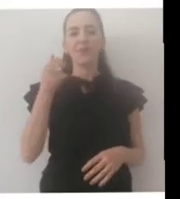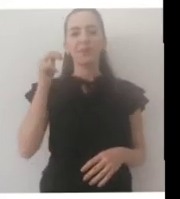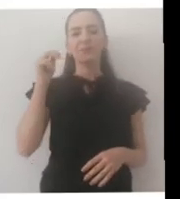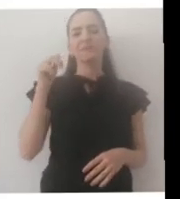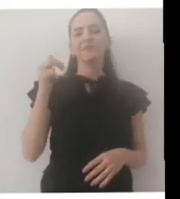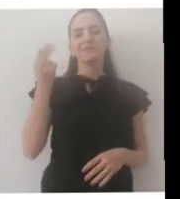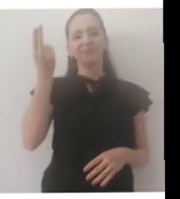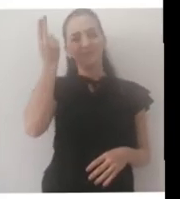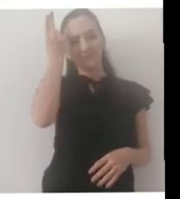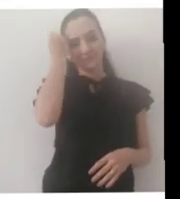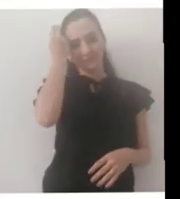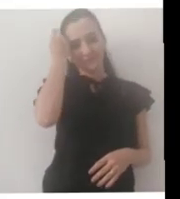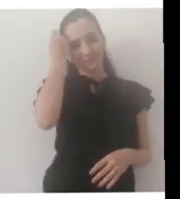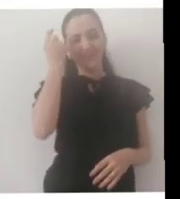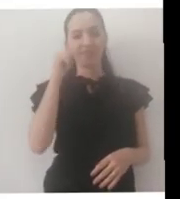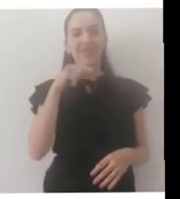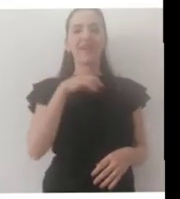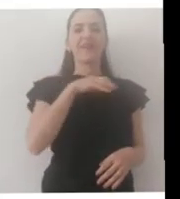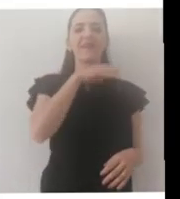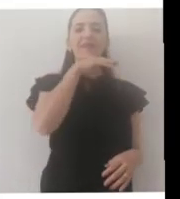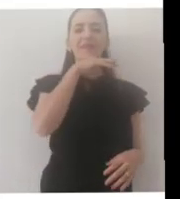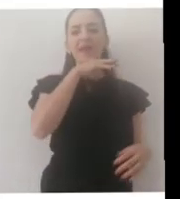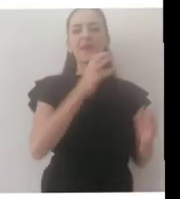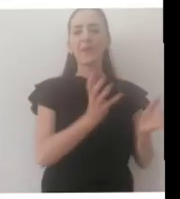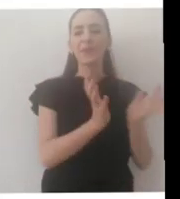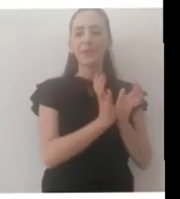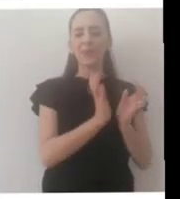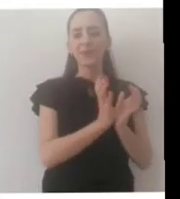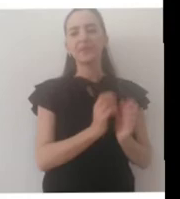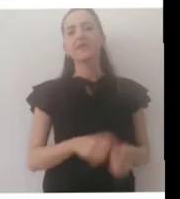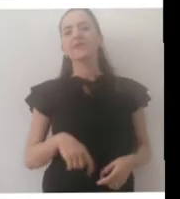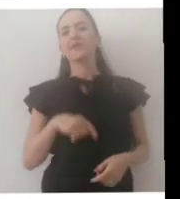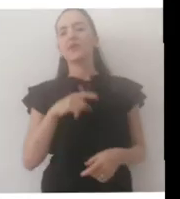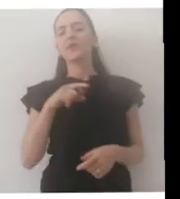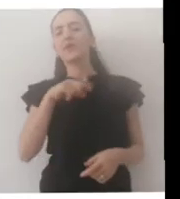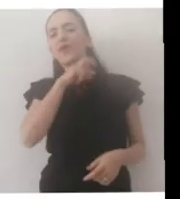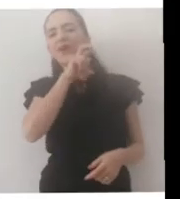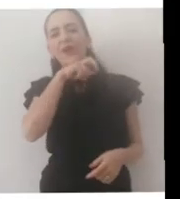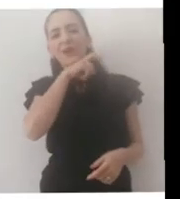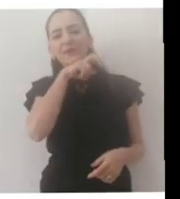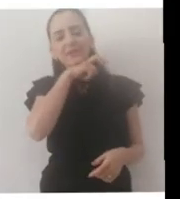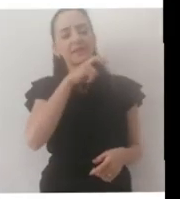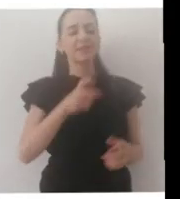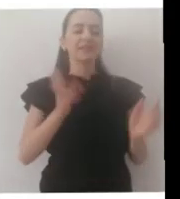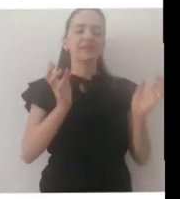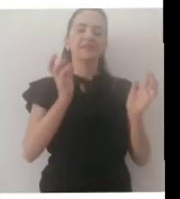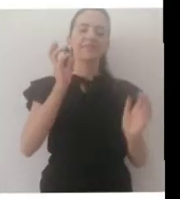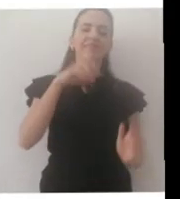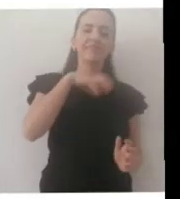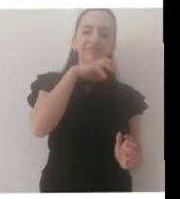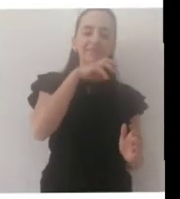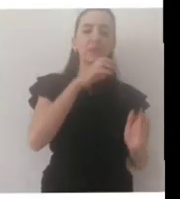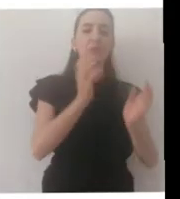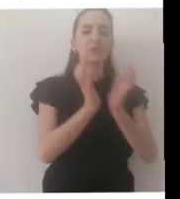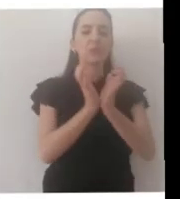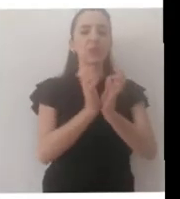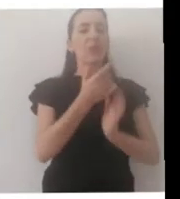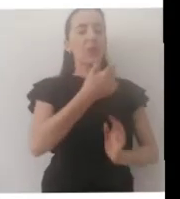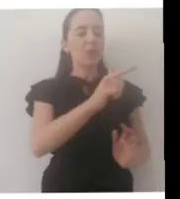sabe classificar, já sabe que coelho é animal de tal tipo,